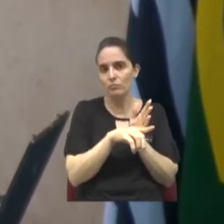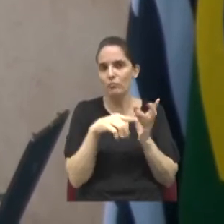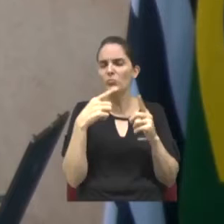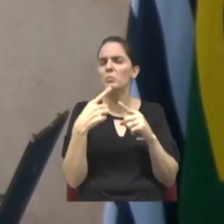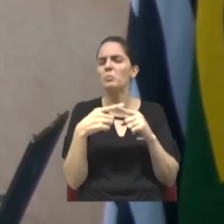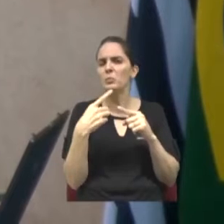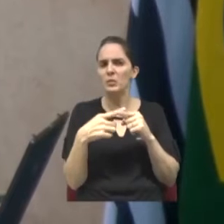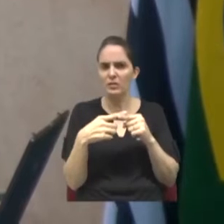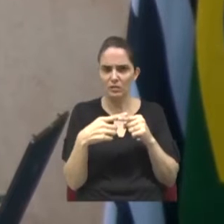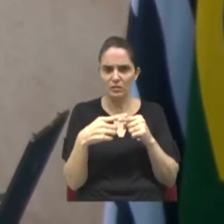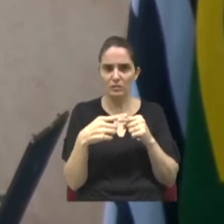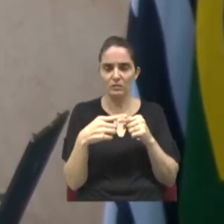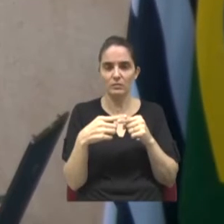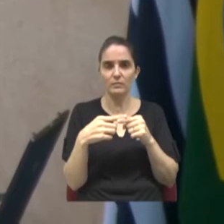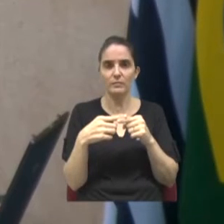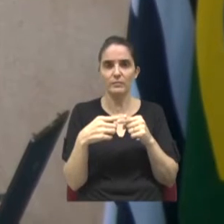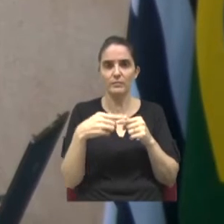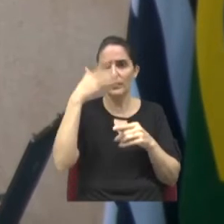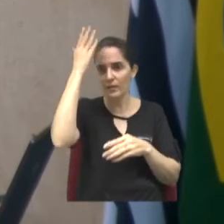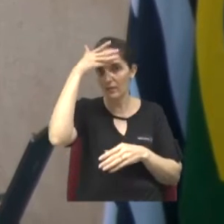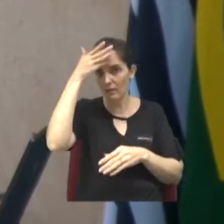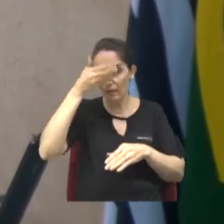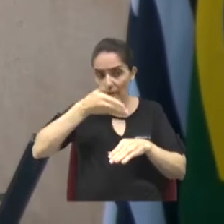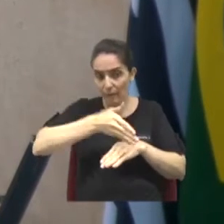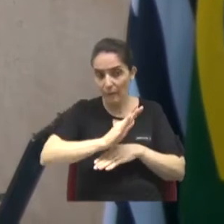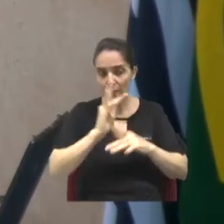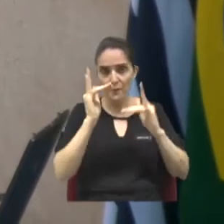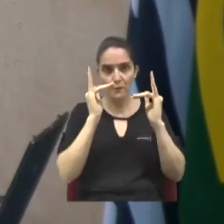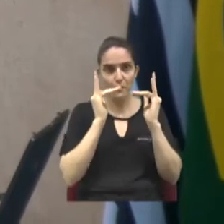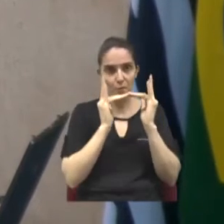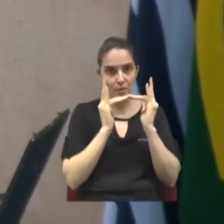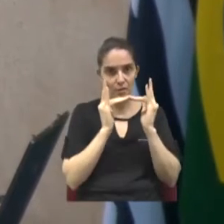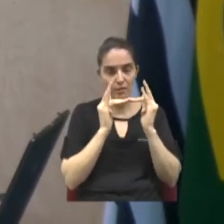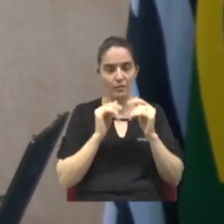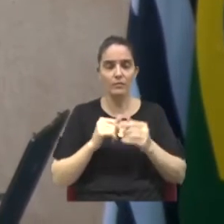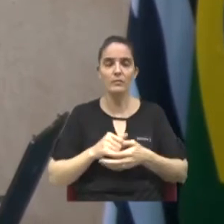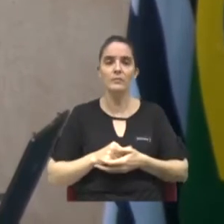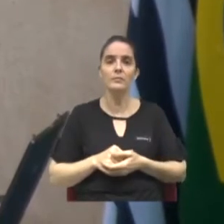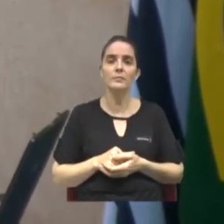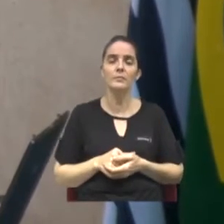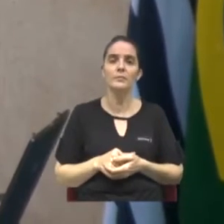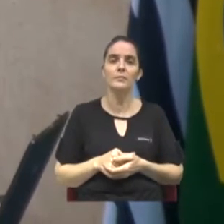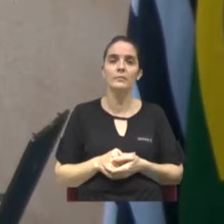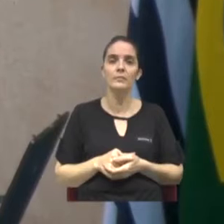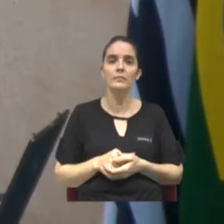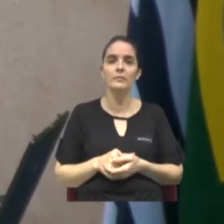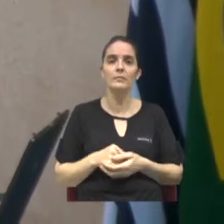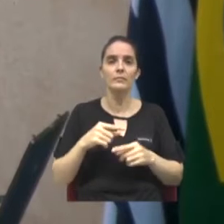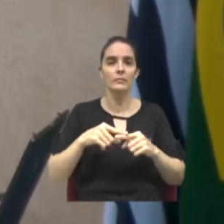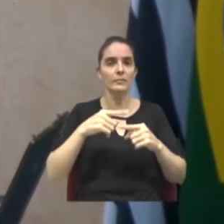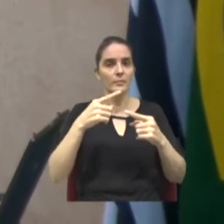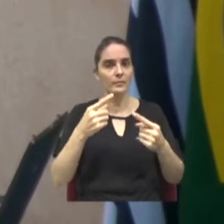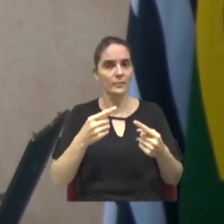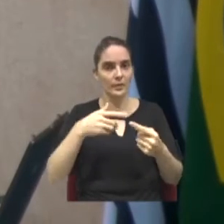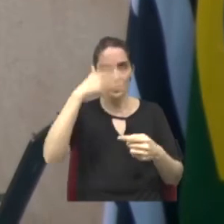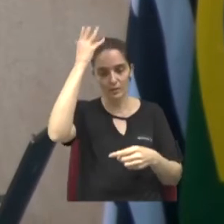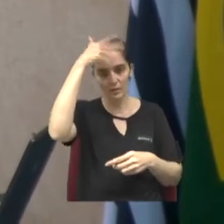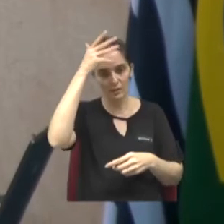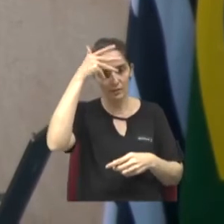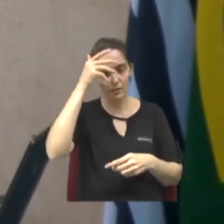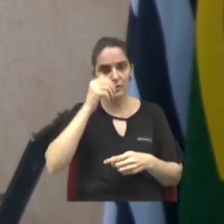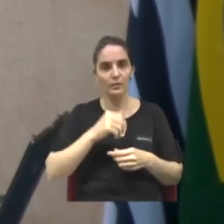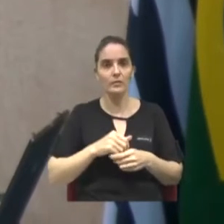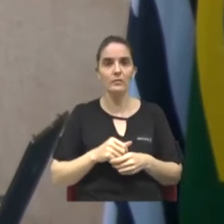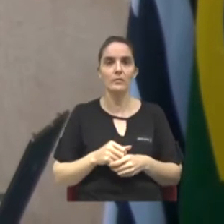porque não fui ao enterro, eu desde o falecimento da minha mãe e de meu irmão, na mesma